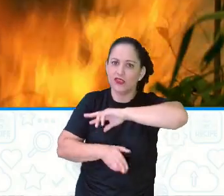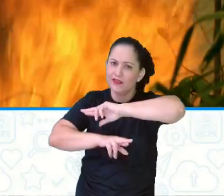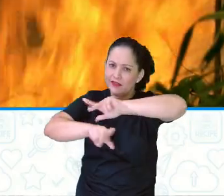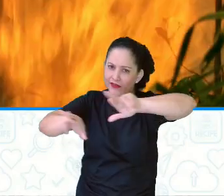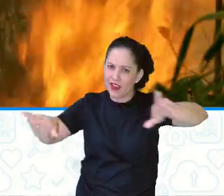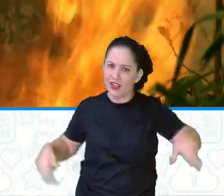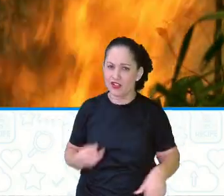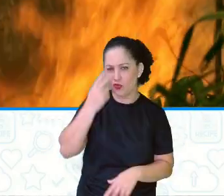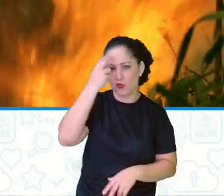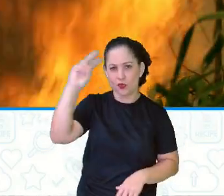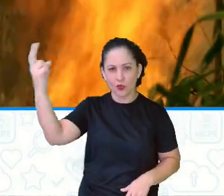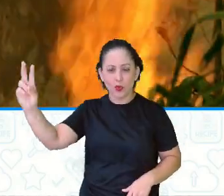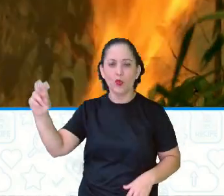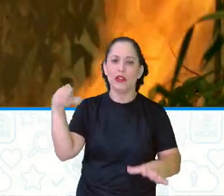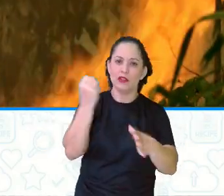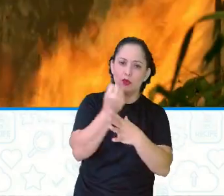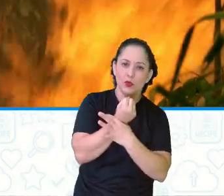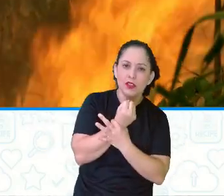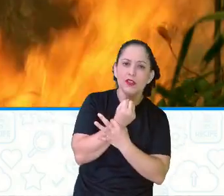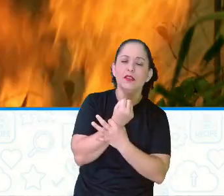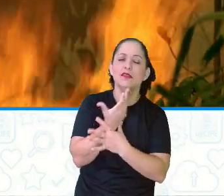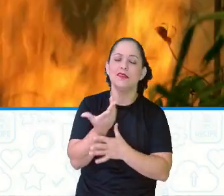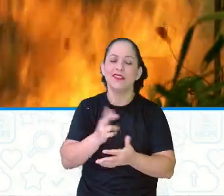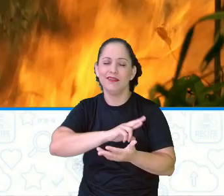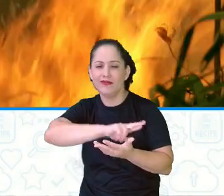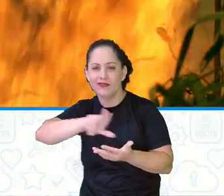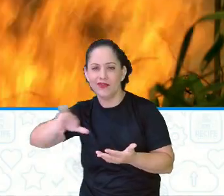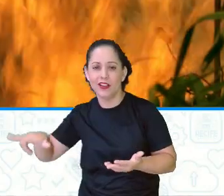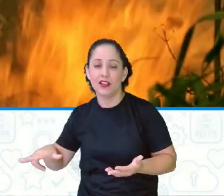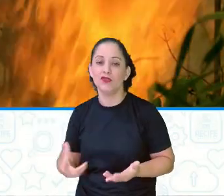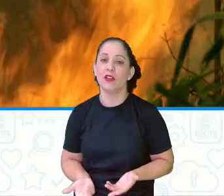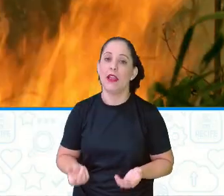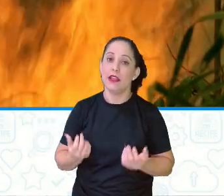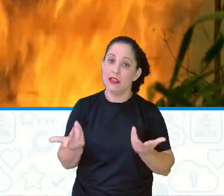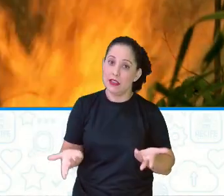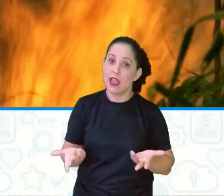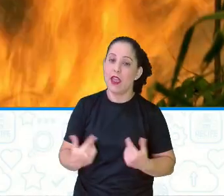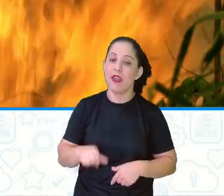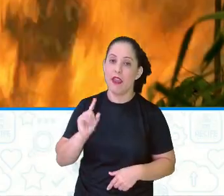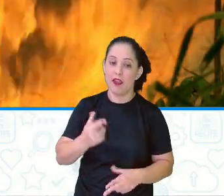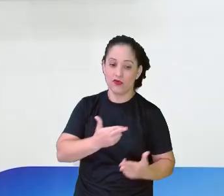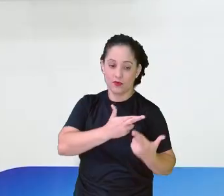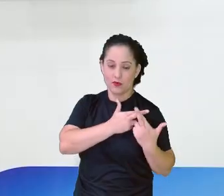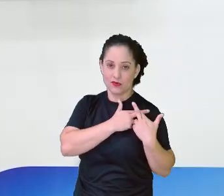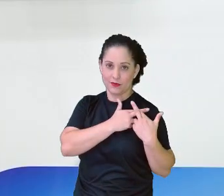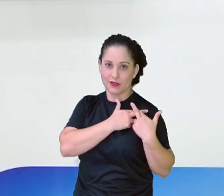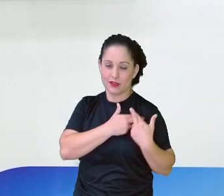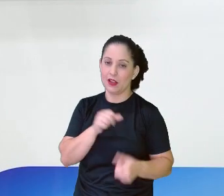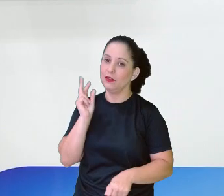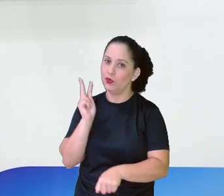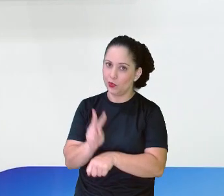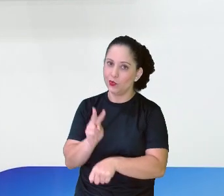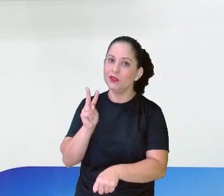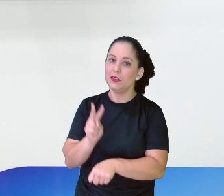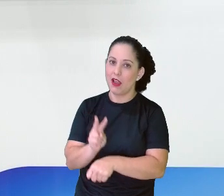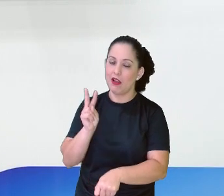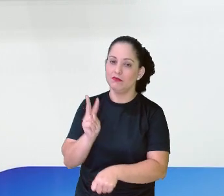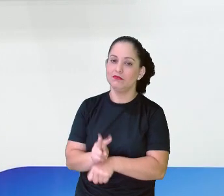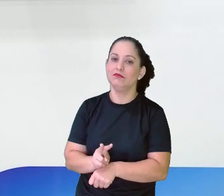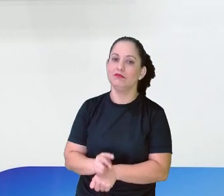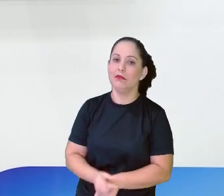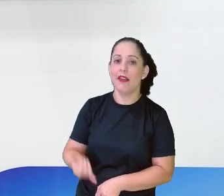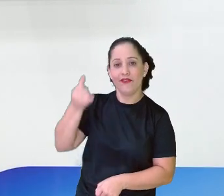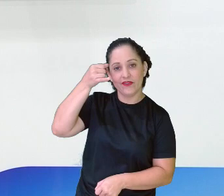e segurança. E cabe também a esse poder público ele cuidar do que as pessoas fazem para sanar essas